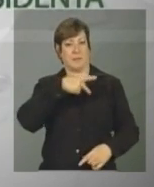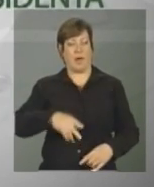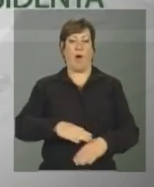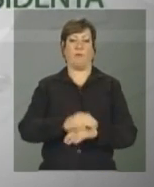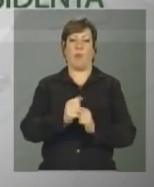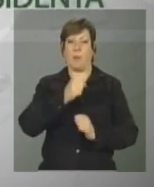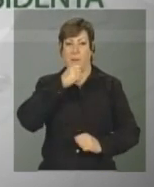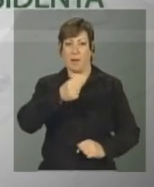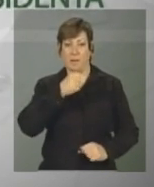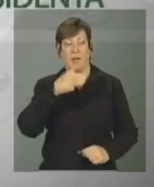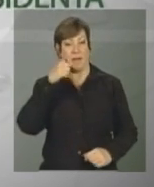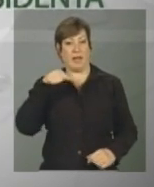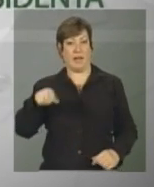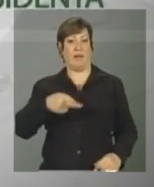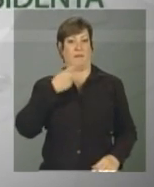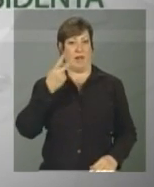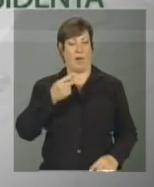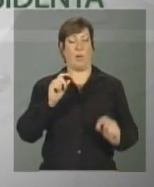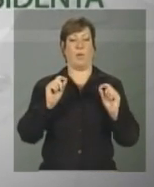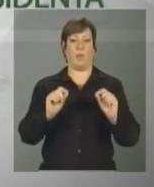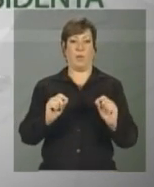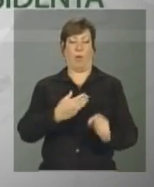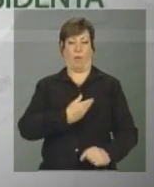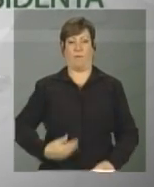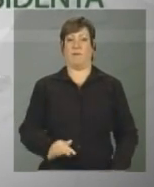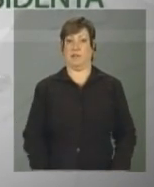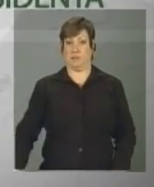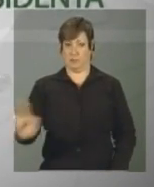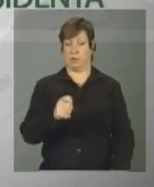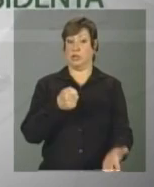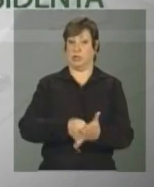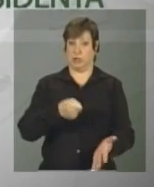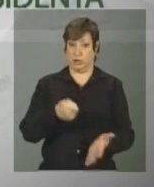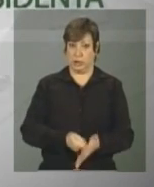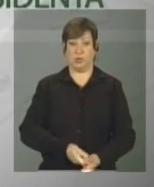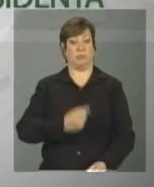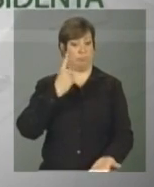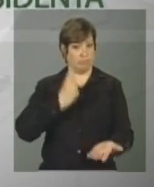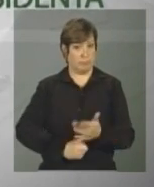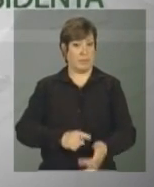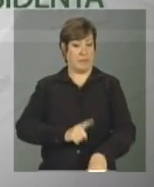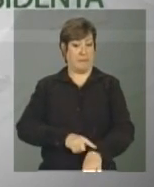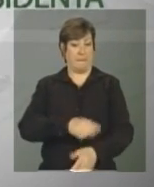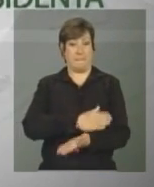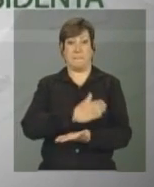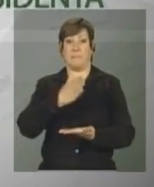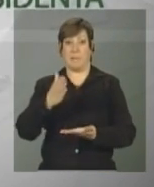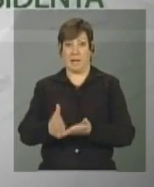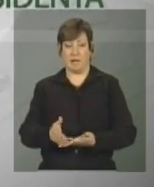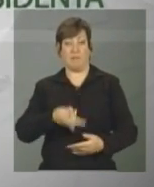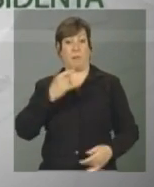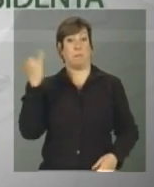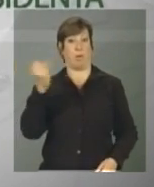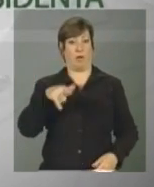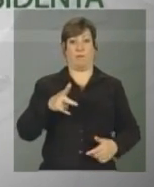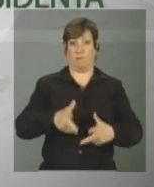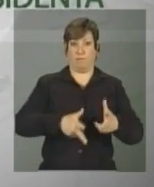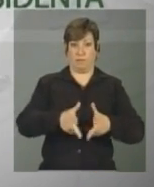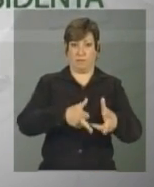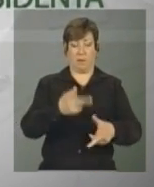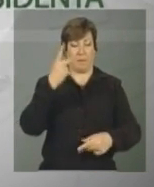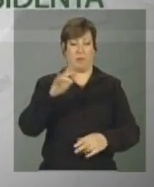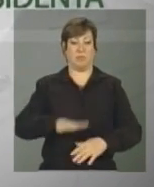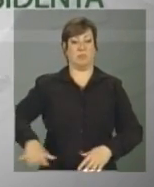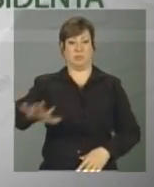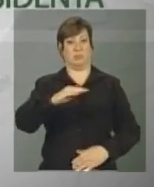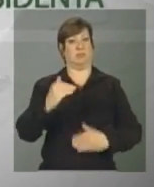com a imprensa. Ela afirmou que o governo federal vai exigir o cumprimento de prazos, destacou a importância da ferrovia para o desenvolvimento